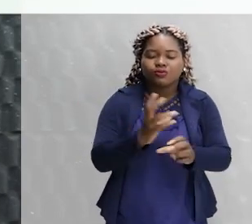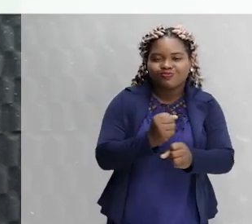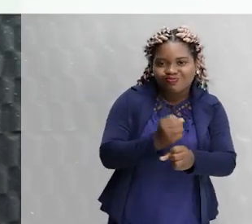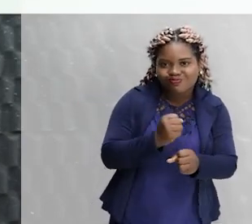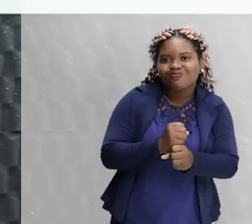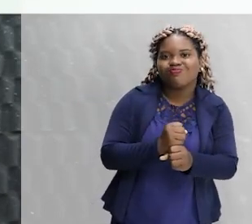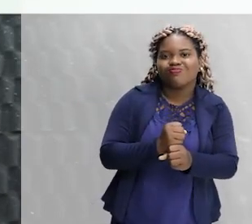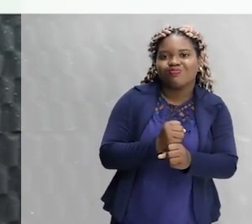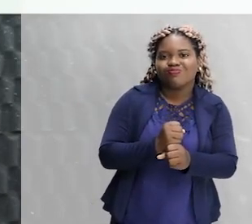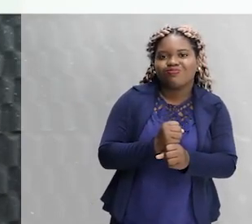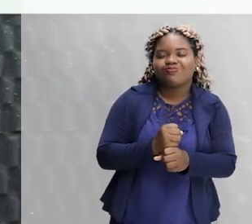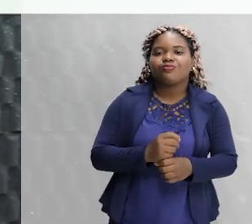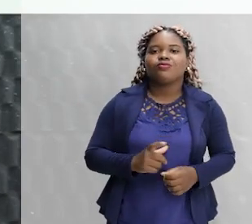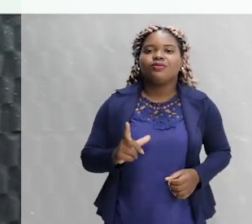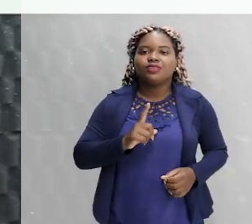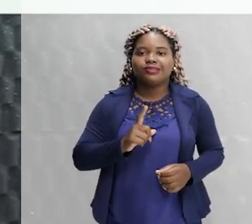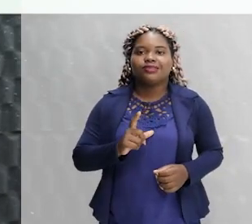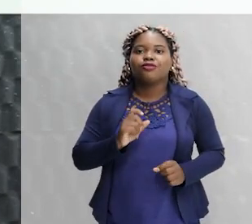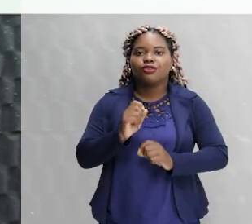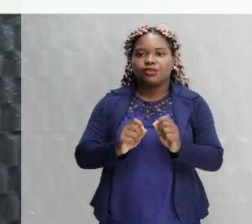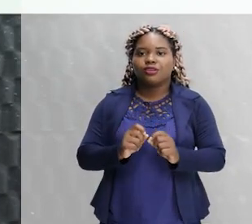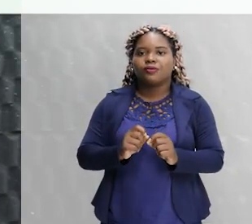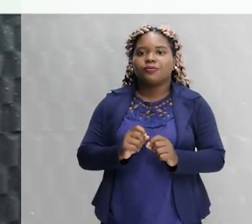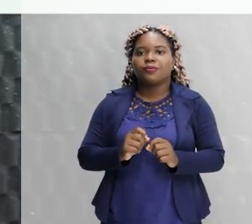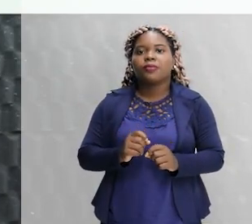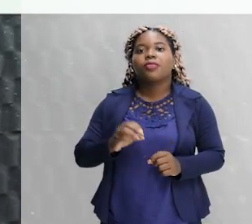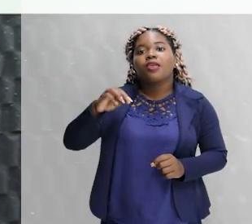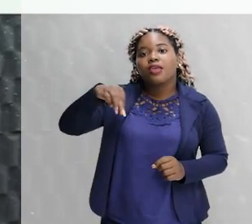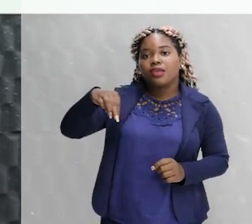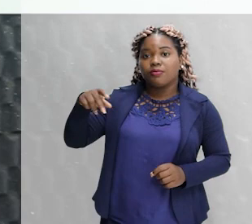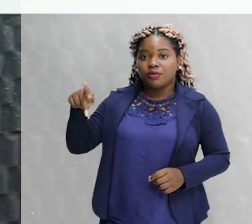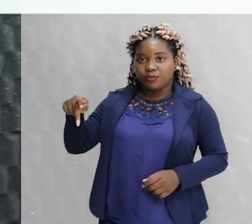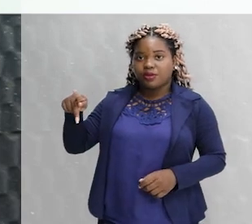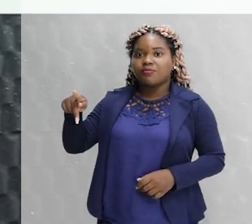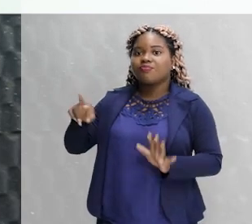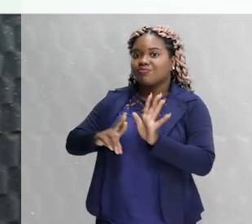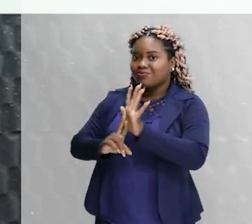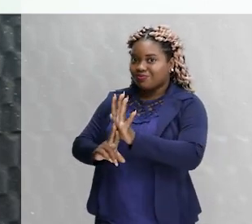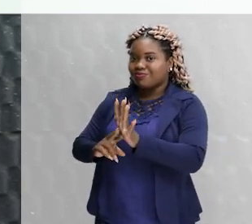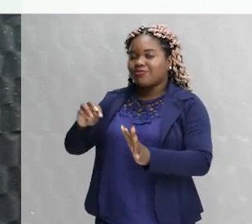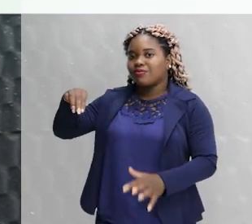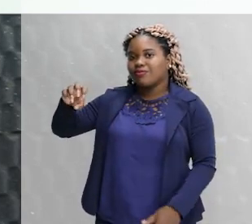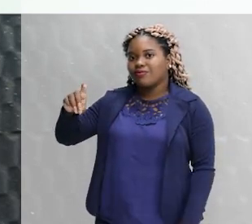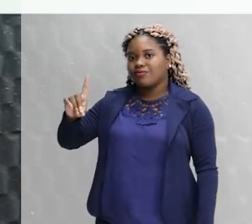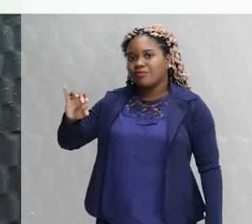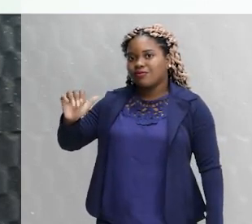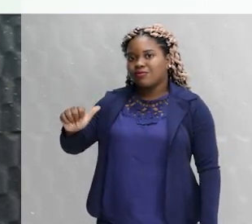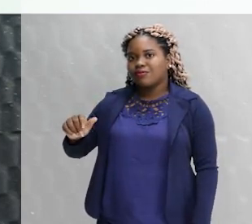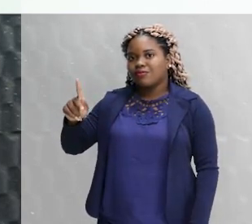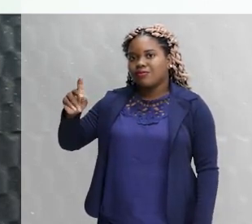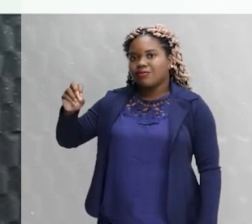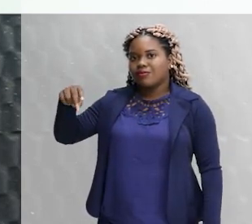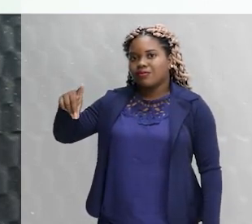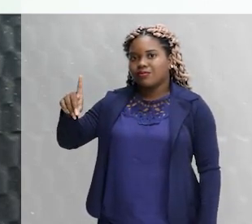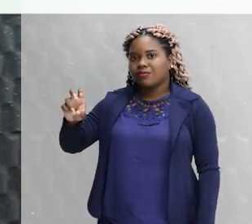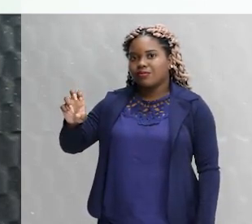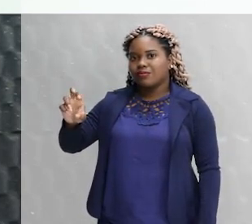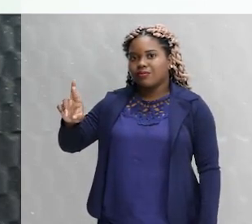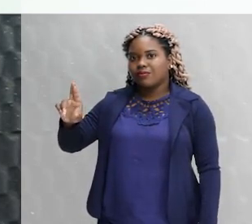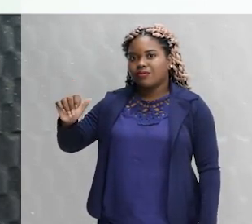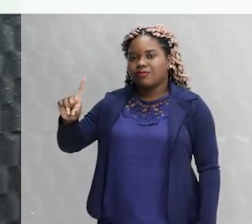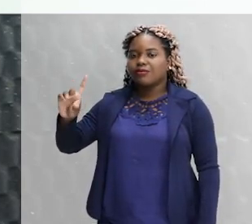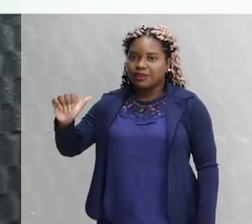média ponderada? Vou chamar aqui de MP, a média ponderada. Vamos prestar muita atenção aqui na formação do